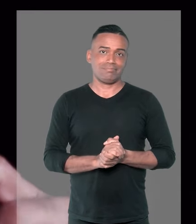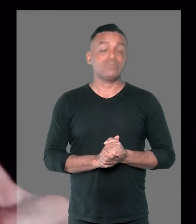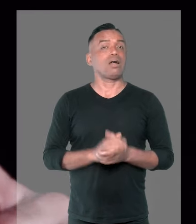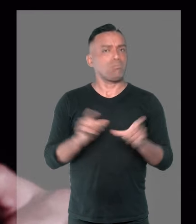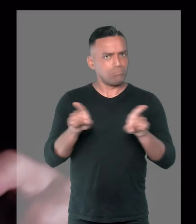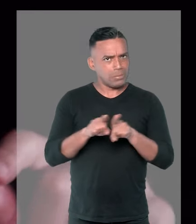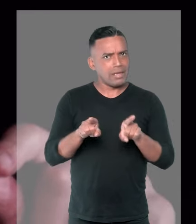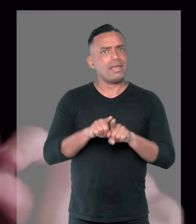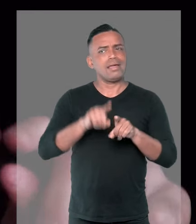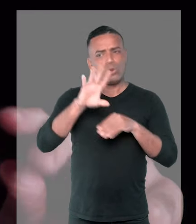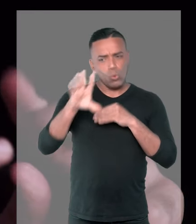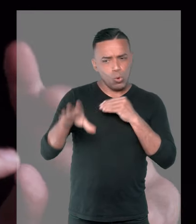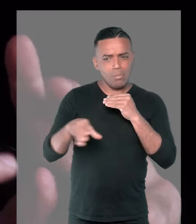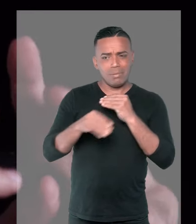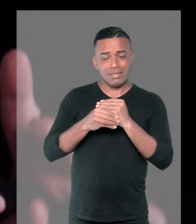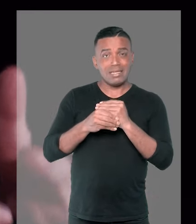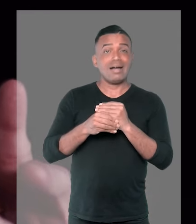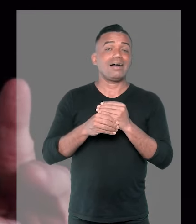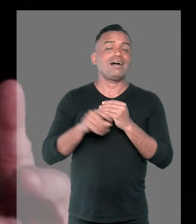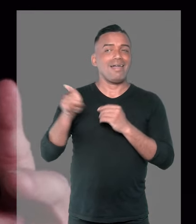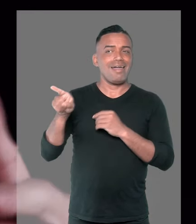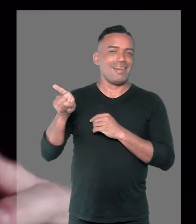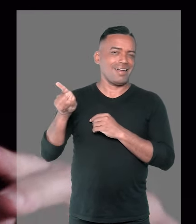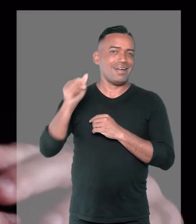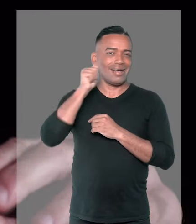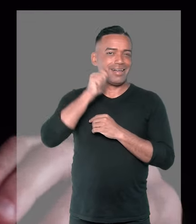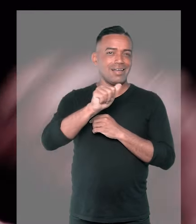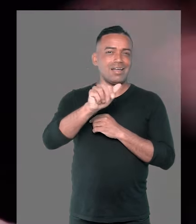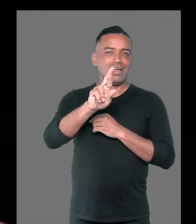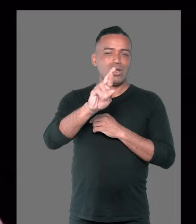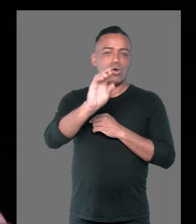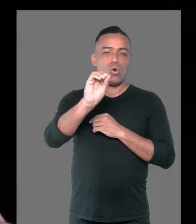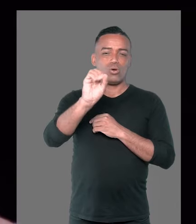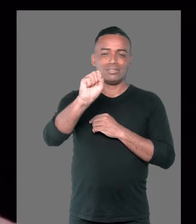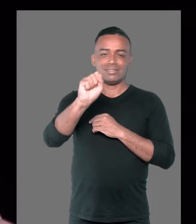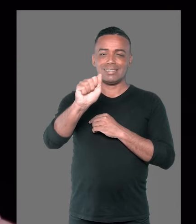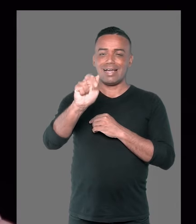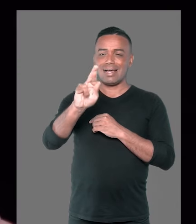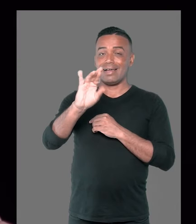também é complementar eu e Rosário da seguinte forma ela é uma